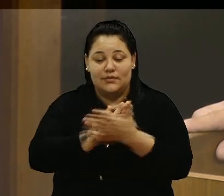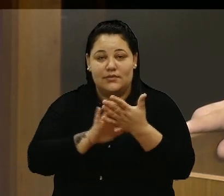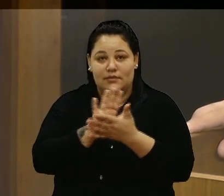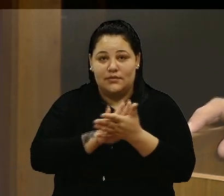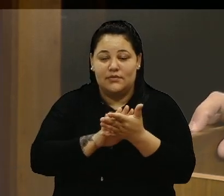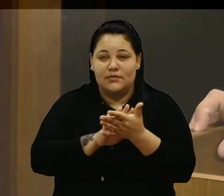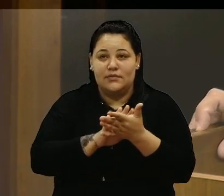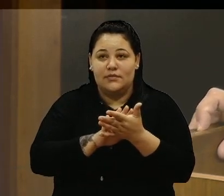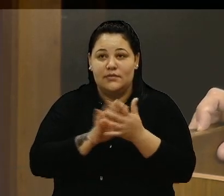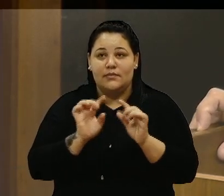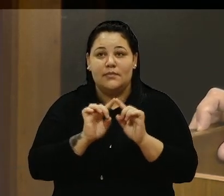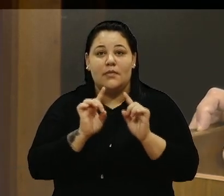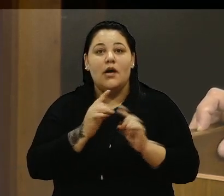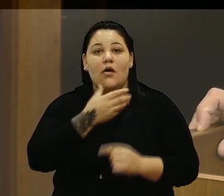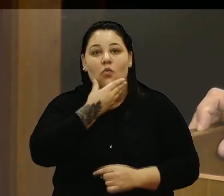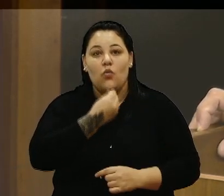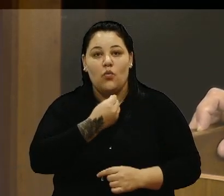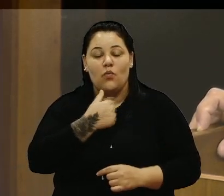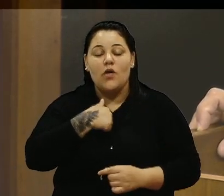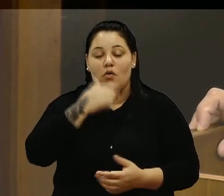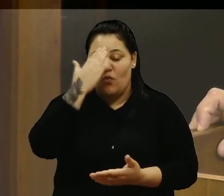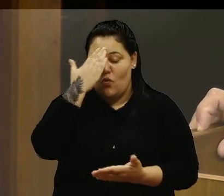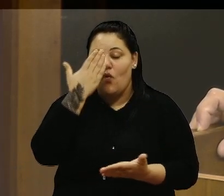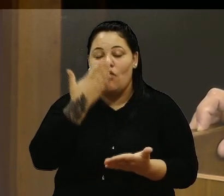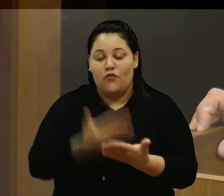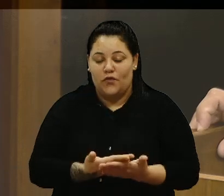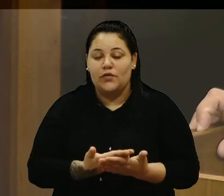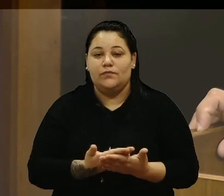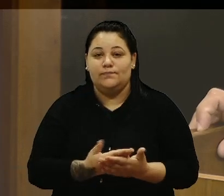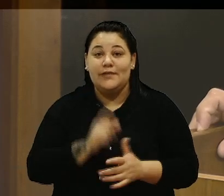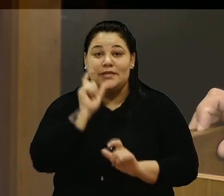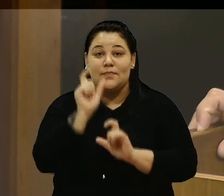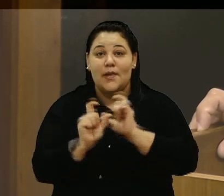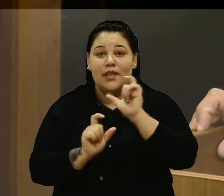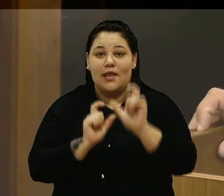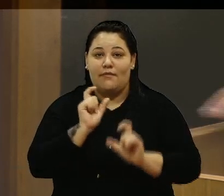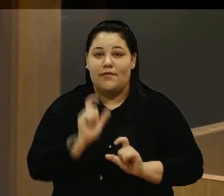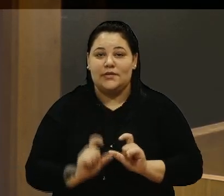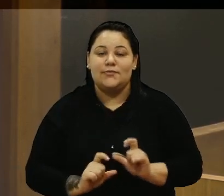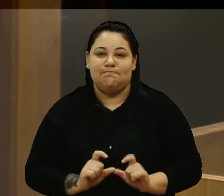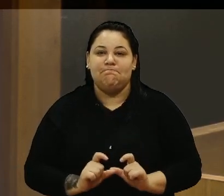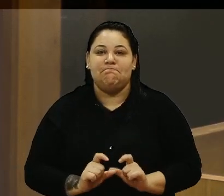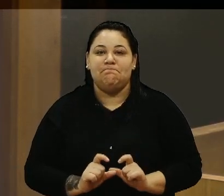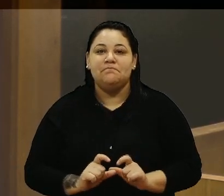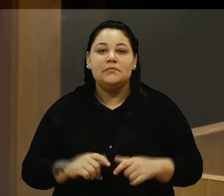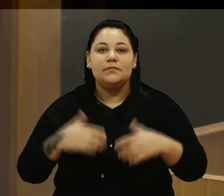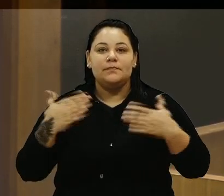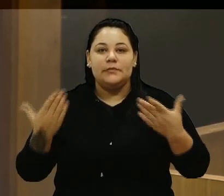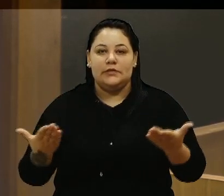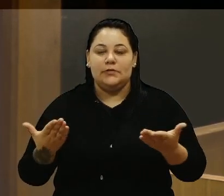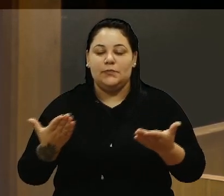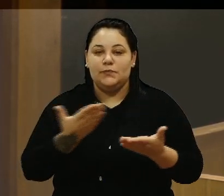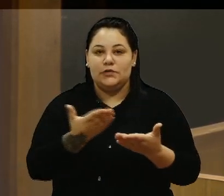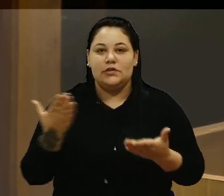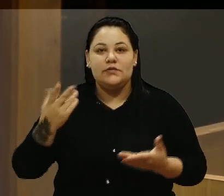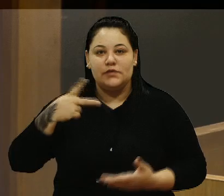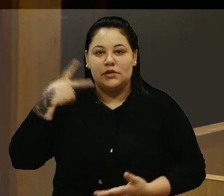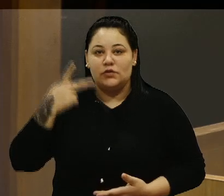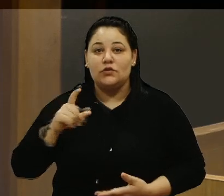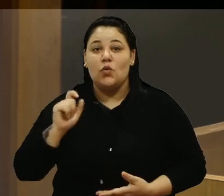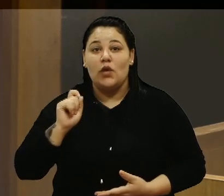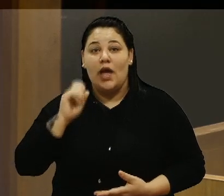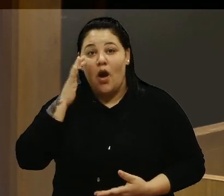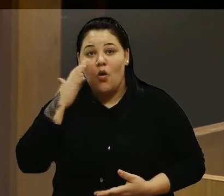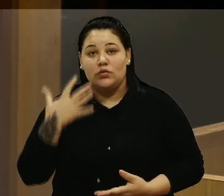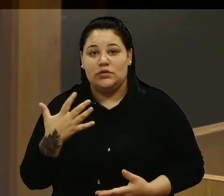mas um homem que confia na palavra das pessoas. Então, senhoras vereadoras e vereadores, o que aconteceu